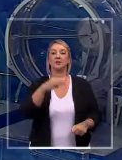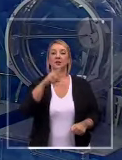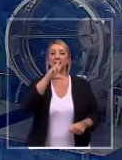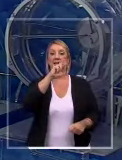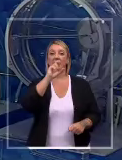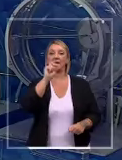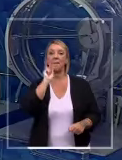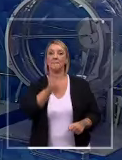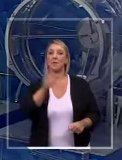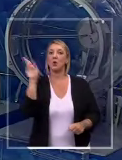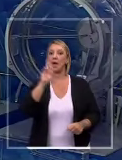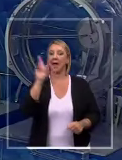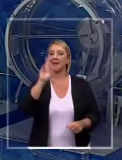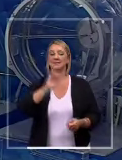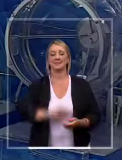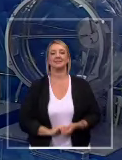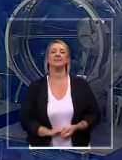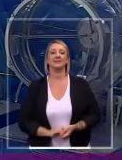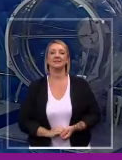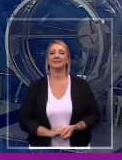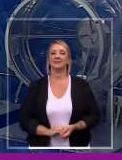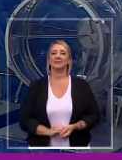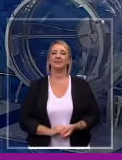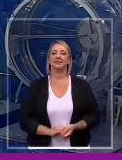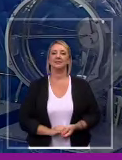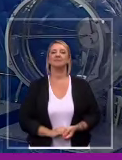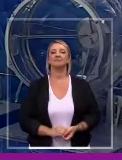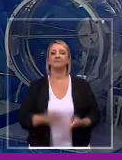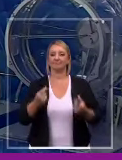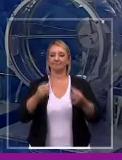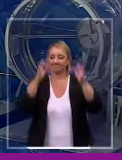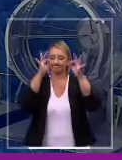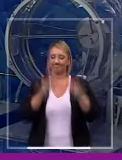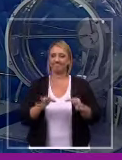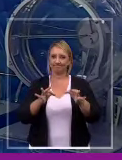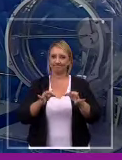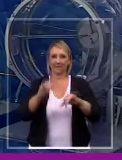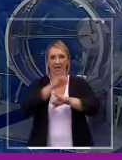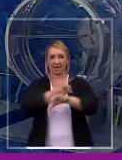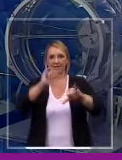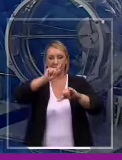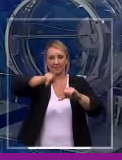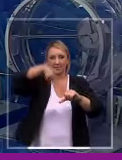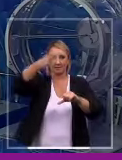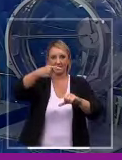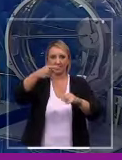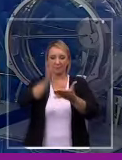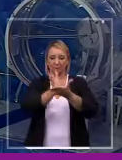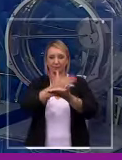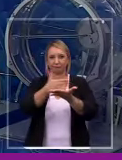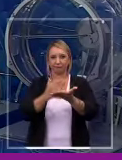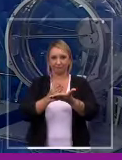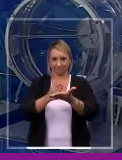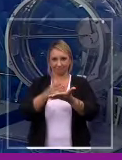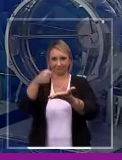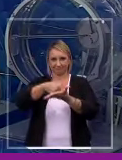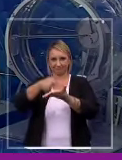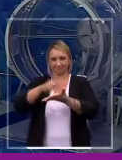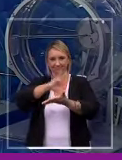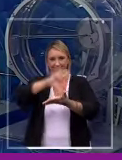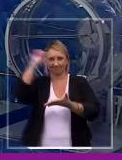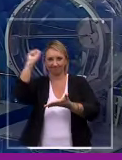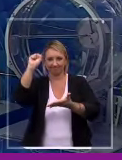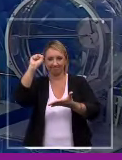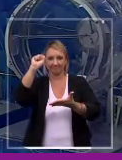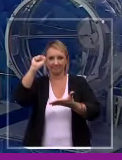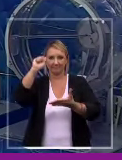2.500.000 reais. Sendo que o valor exato da premiação será divulgado após o rateio entre as apostas vencedoras